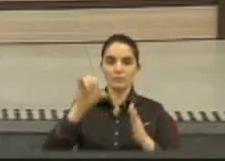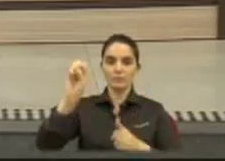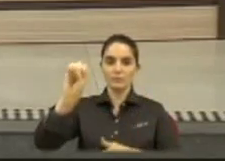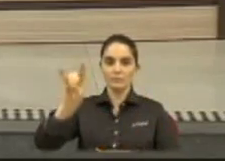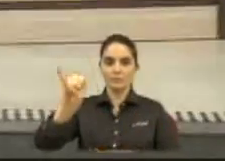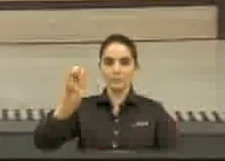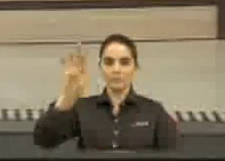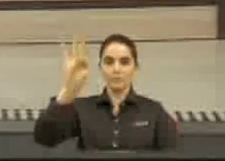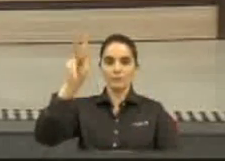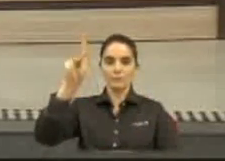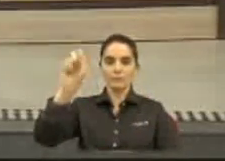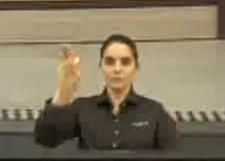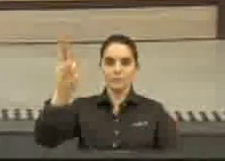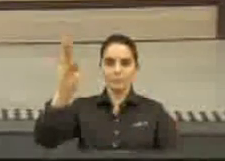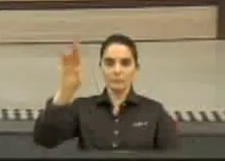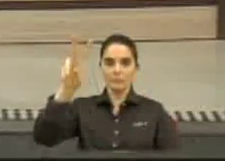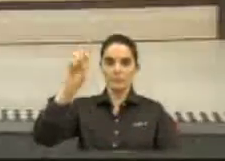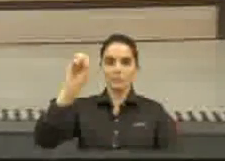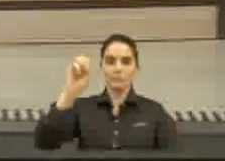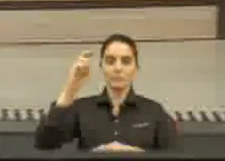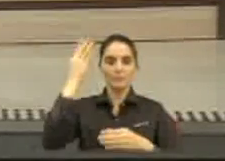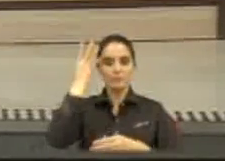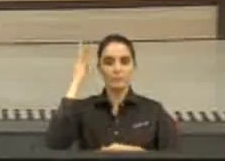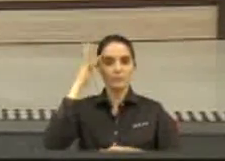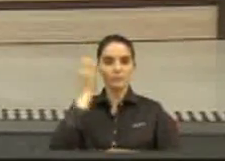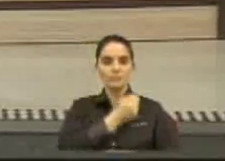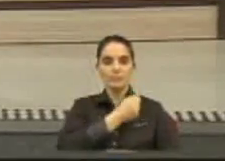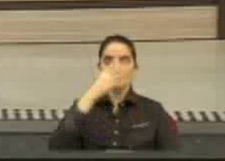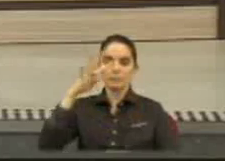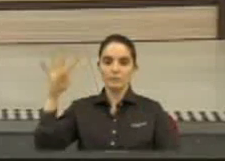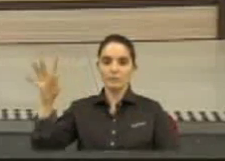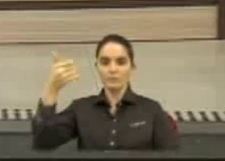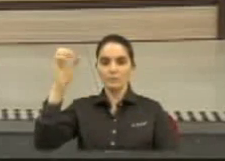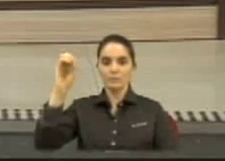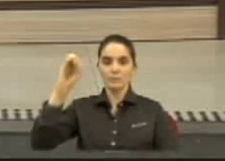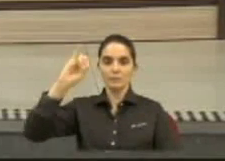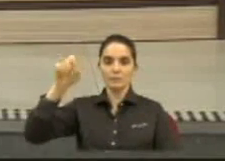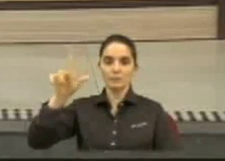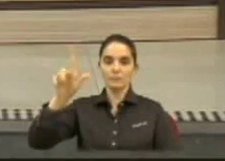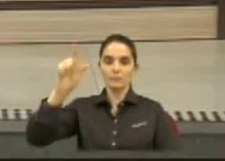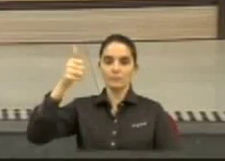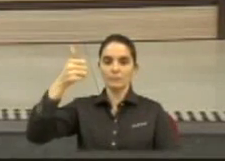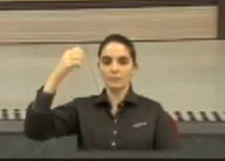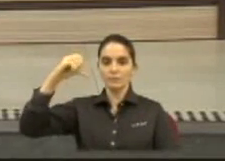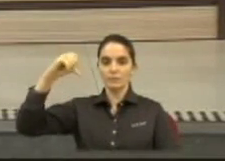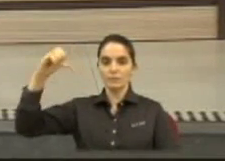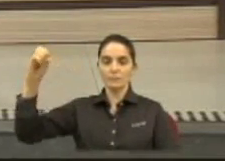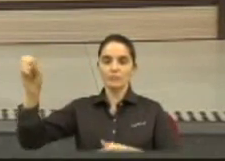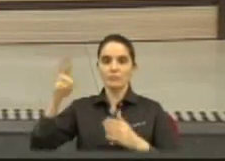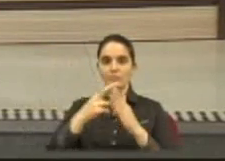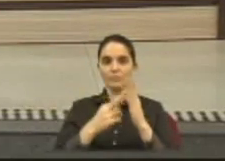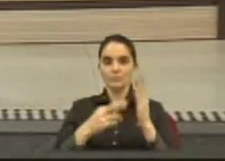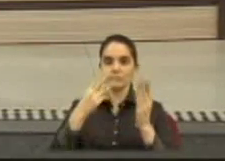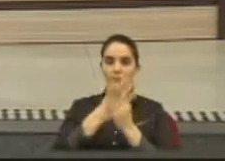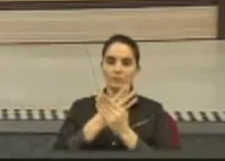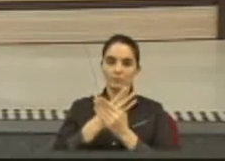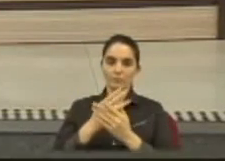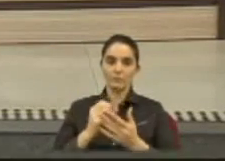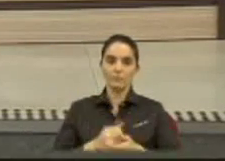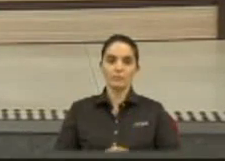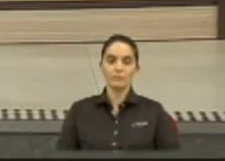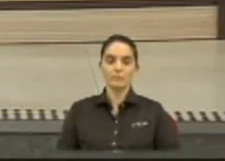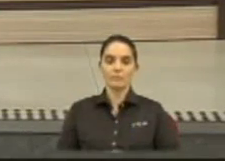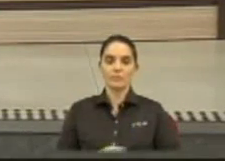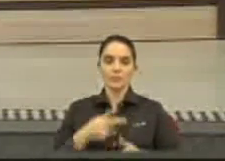10 de julho de 1992, regimento interno da Câmara Municipal de Limeira. Está em discussão a redação